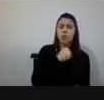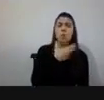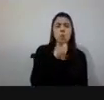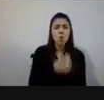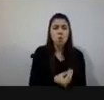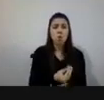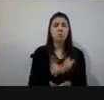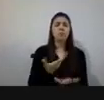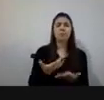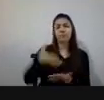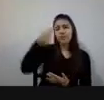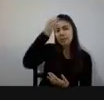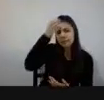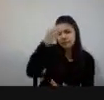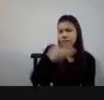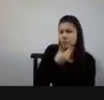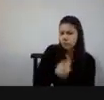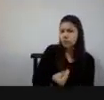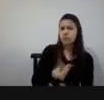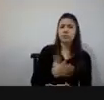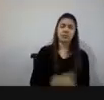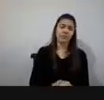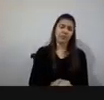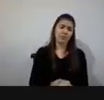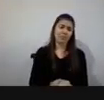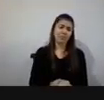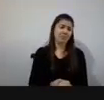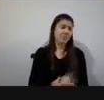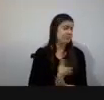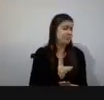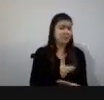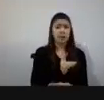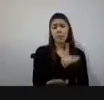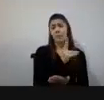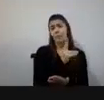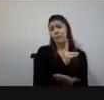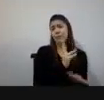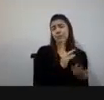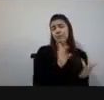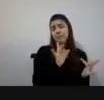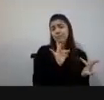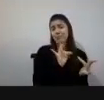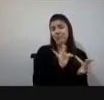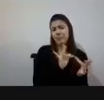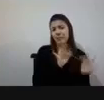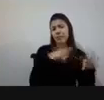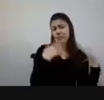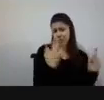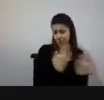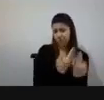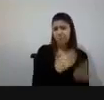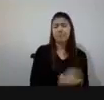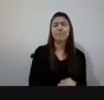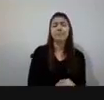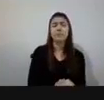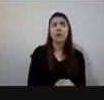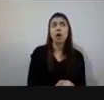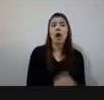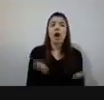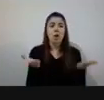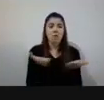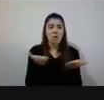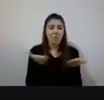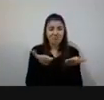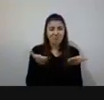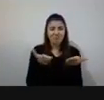que muitas das violências ocorrem dentro de casa. Mas com a interrupção das aulas, essa grande preocupação, né, de como